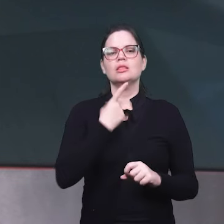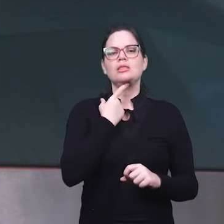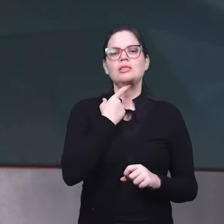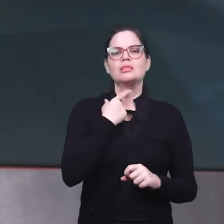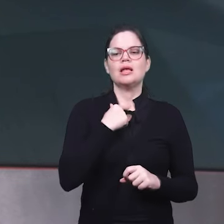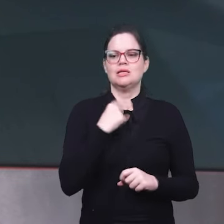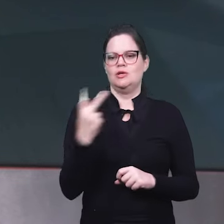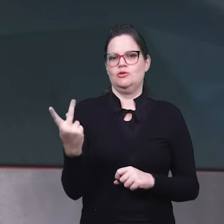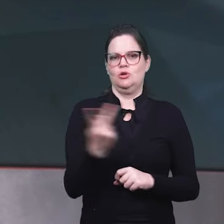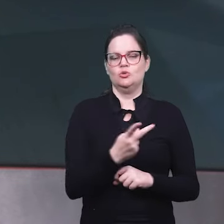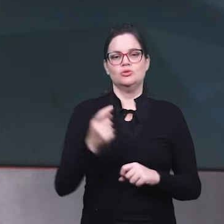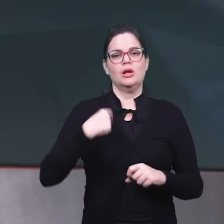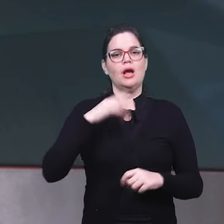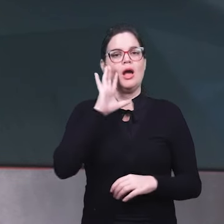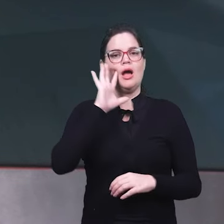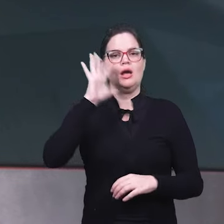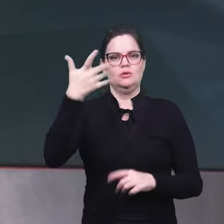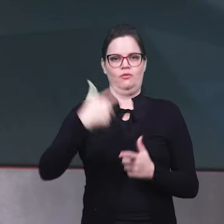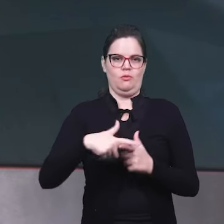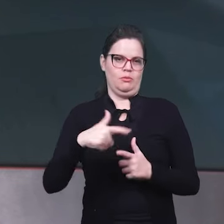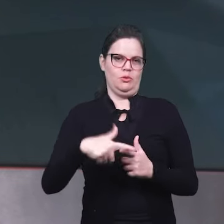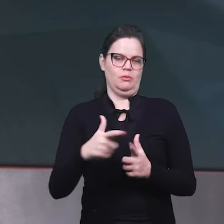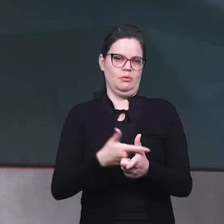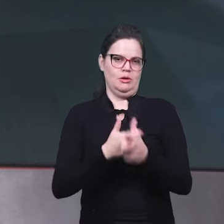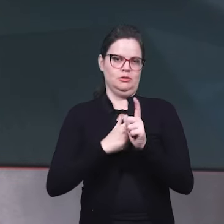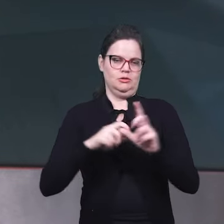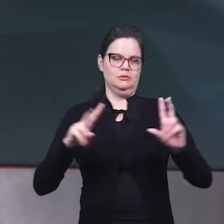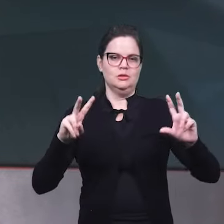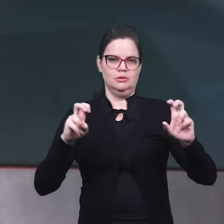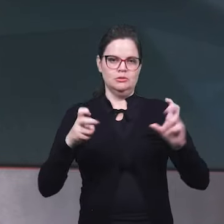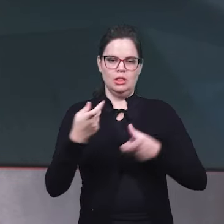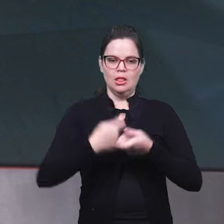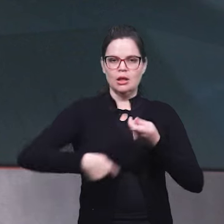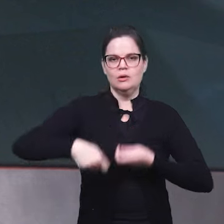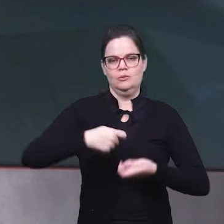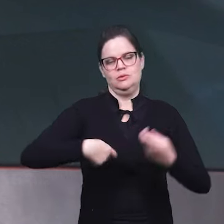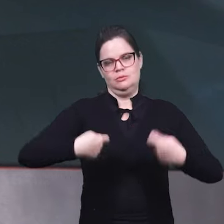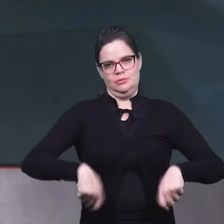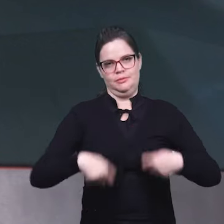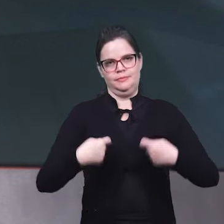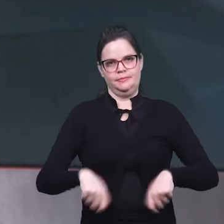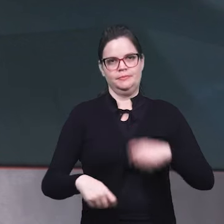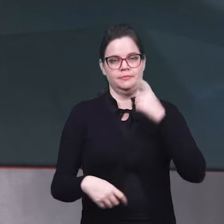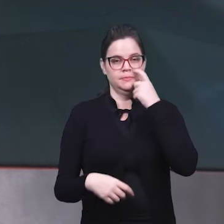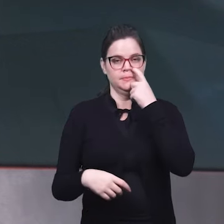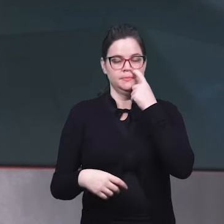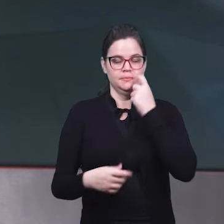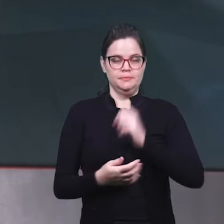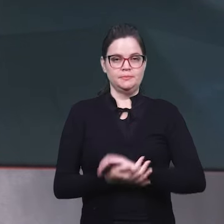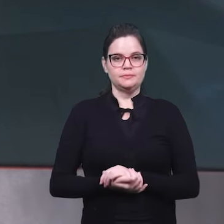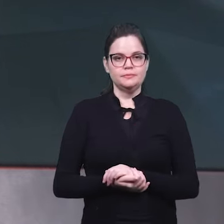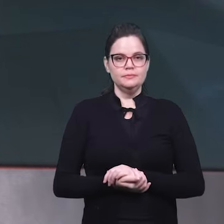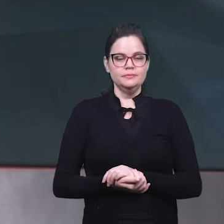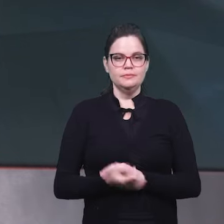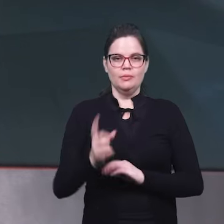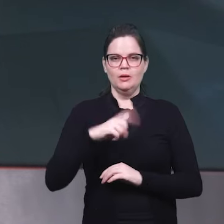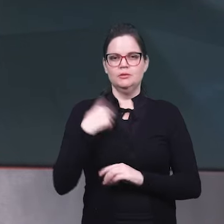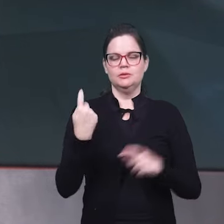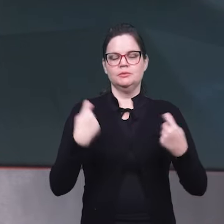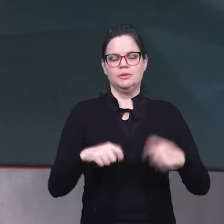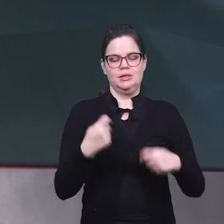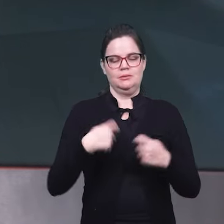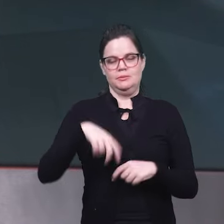o desejo, o interesse de negociar alguma coisa. É sempre